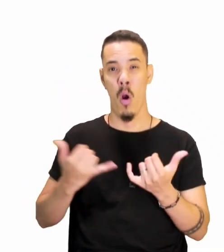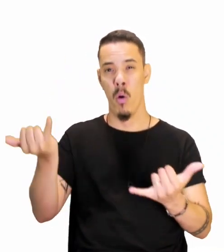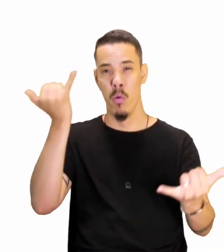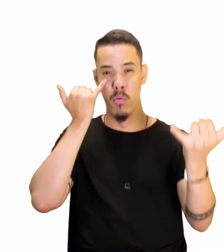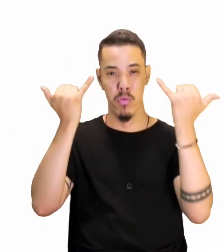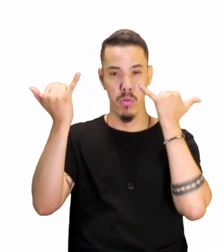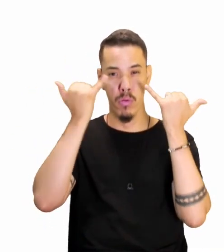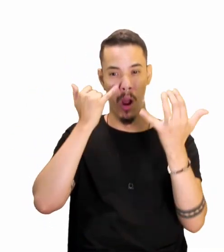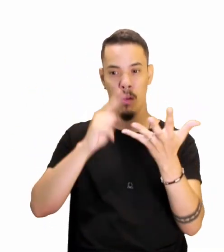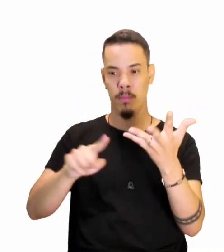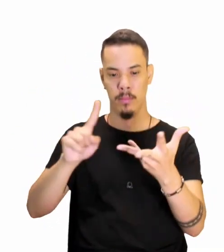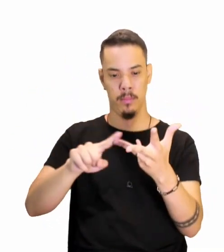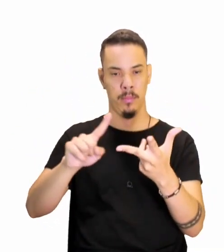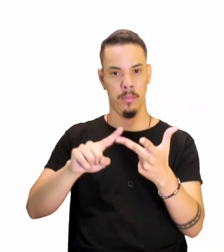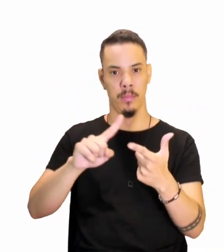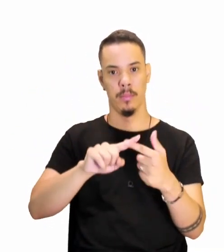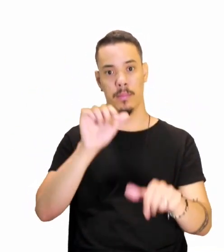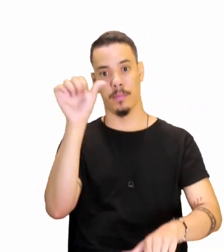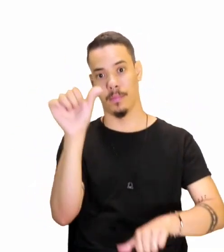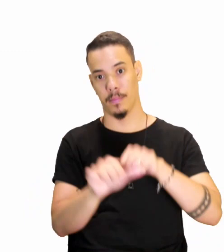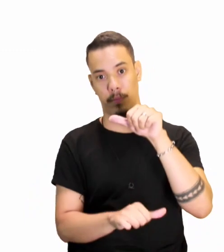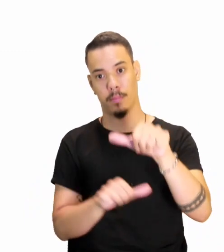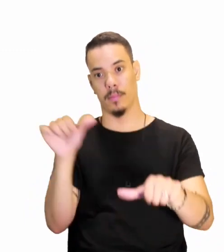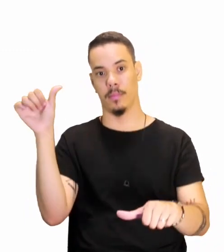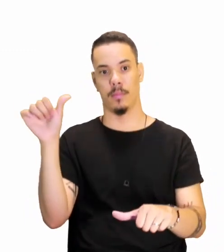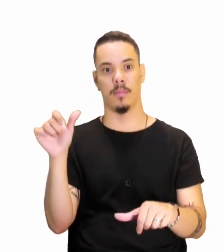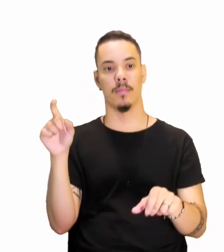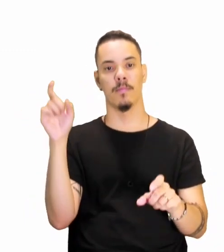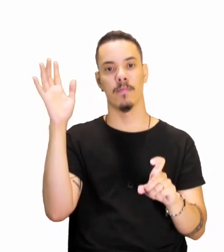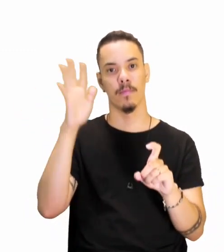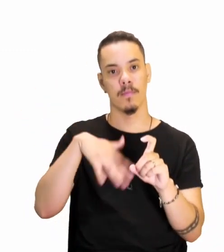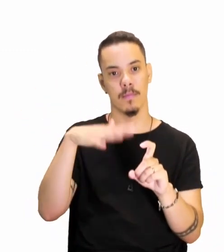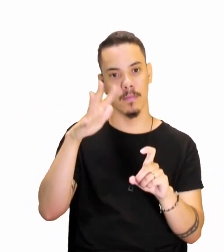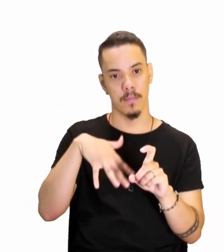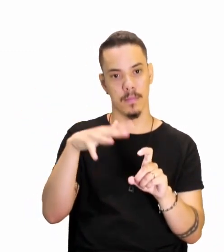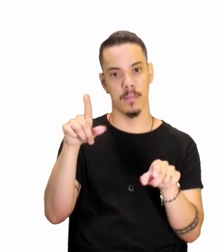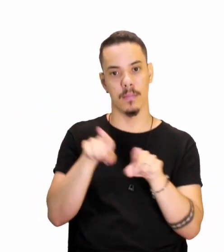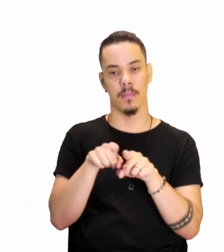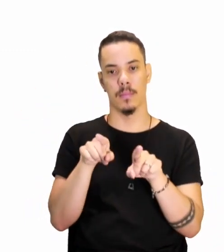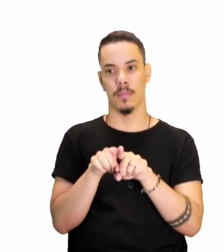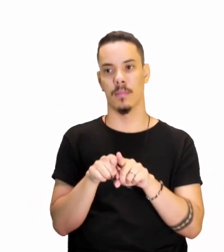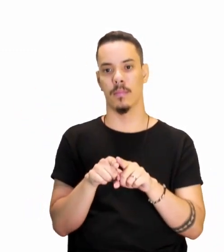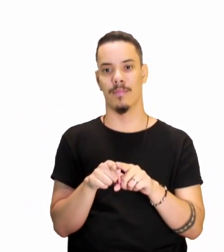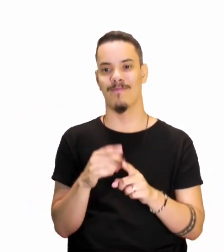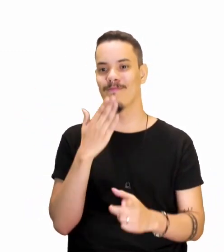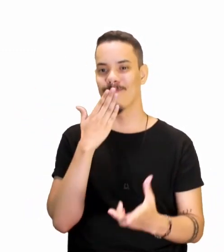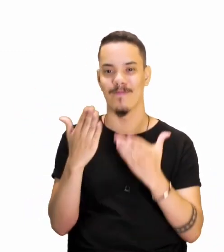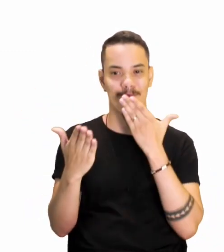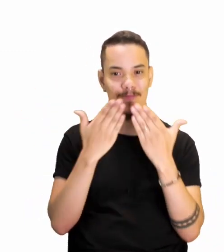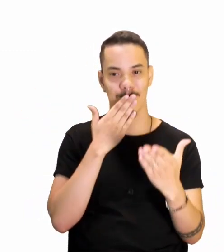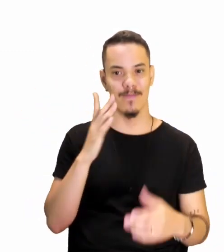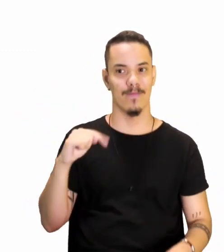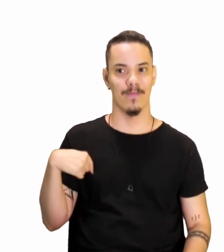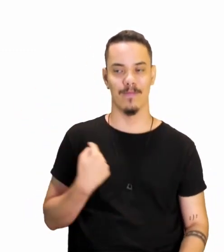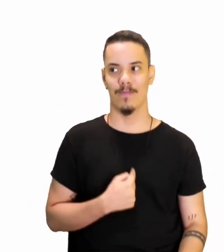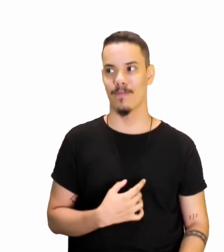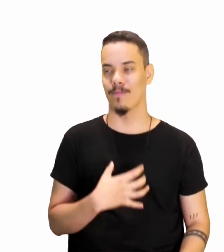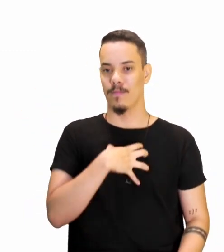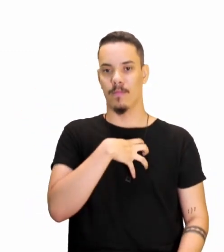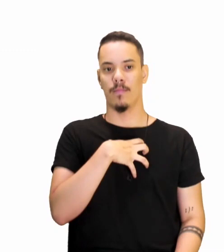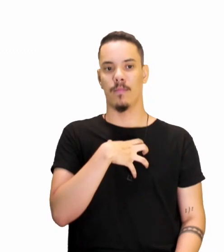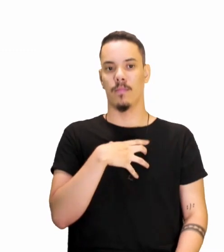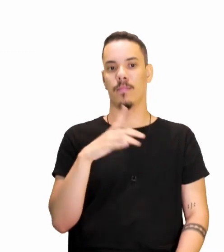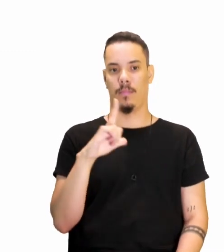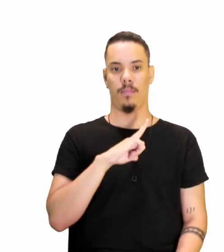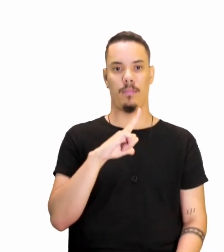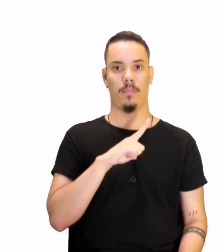atordoa, a troca de mito nos esvazia, a variedade de solicitações nos exaure. Para ter